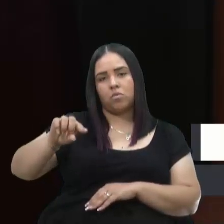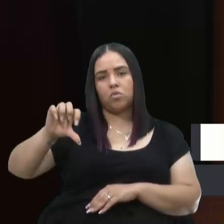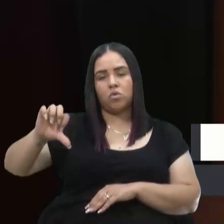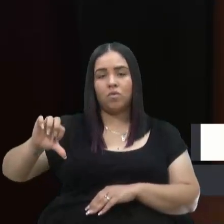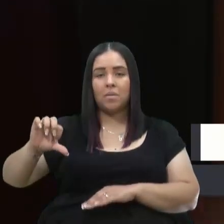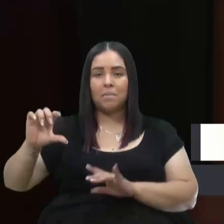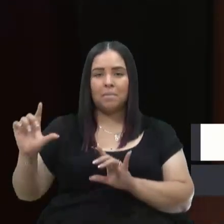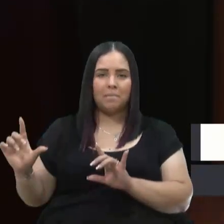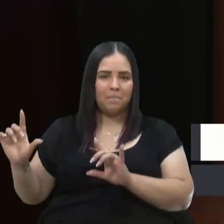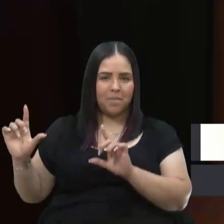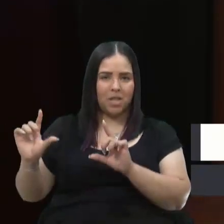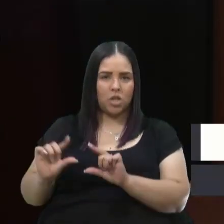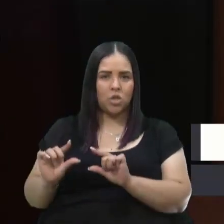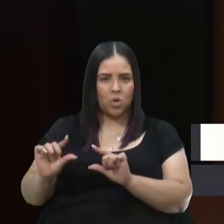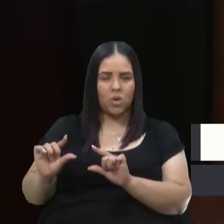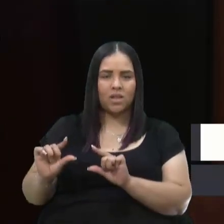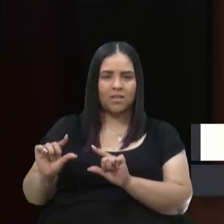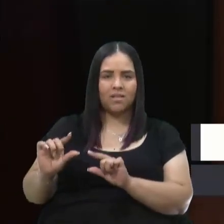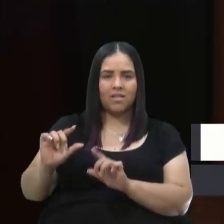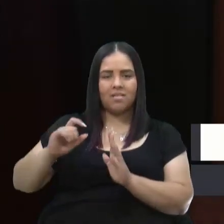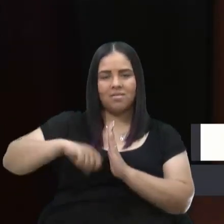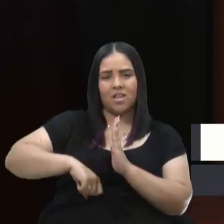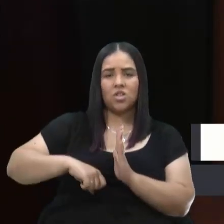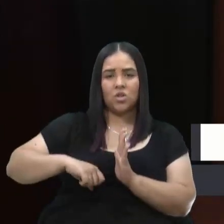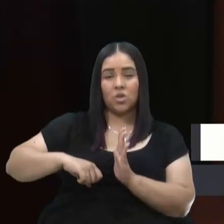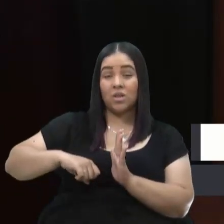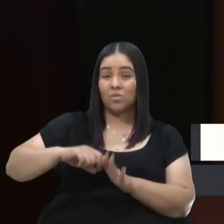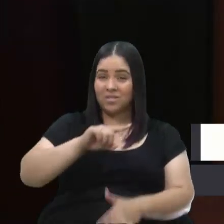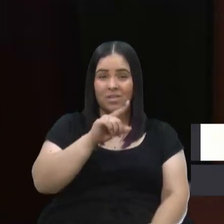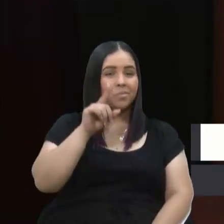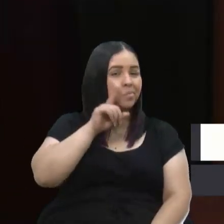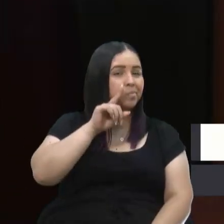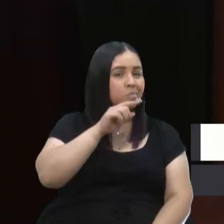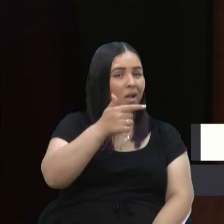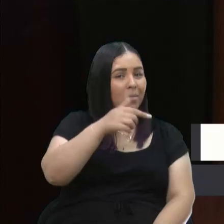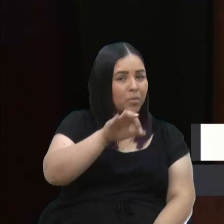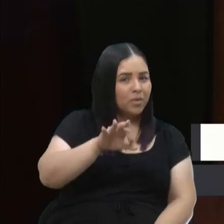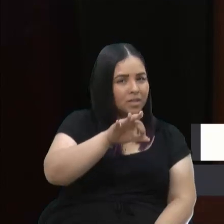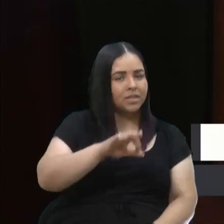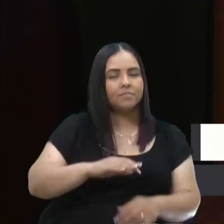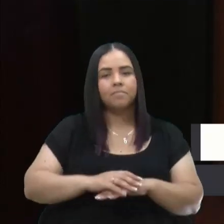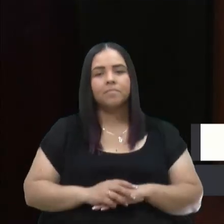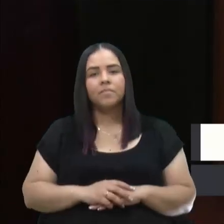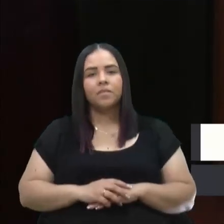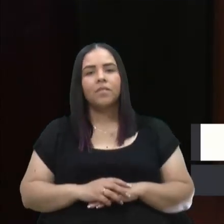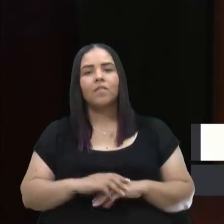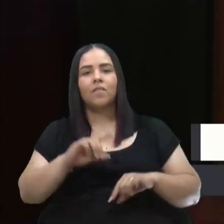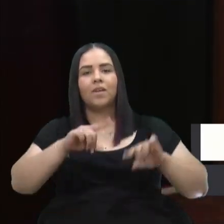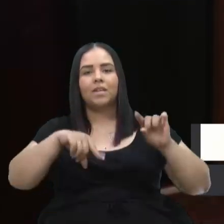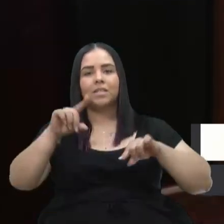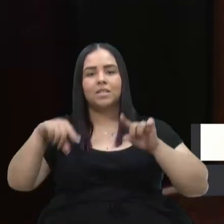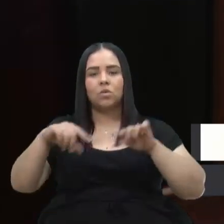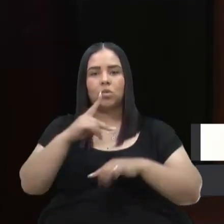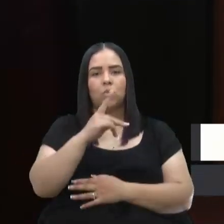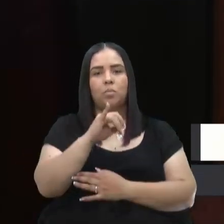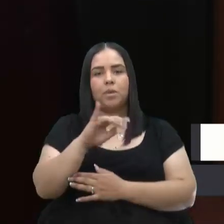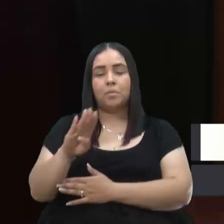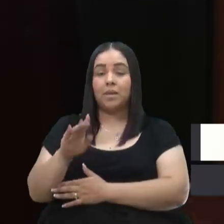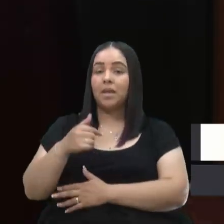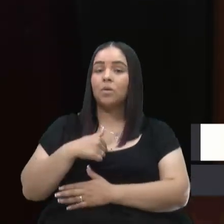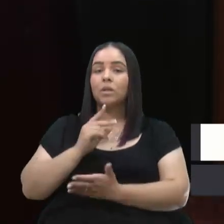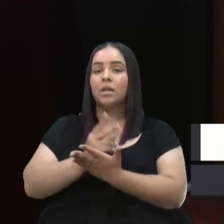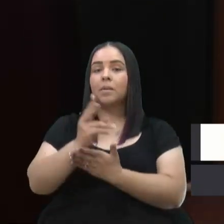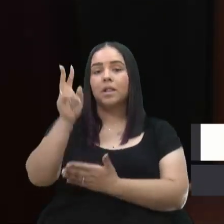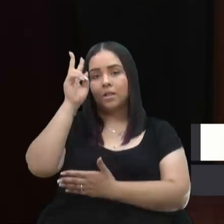que os Estados Unidos, acabou de sair dos Estados Unidos, está em 7%. Variação do PIB, sempre lembro, o